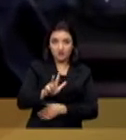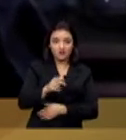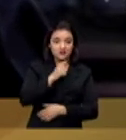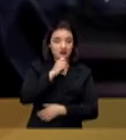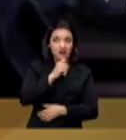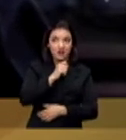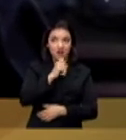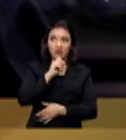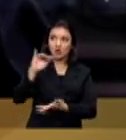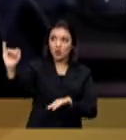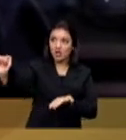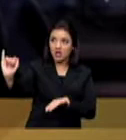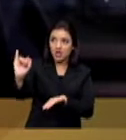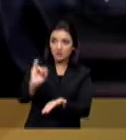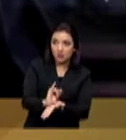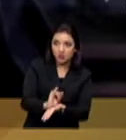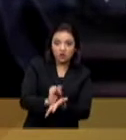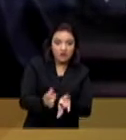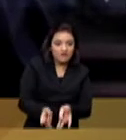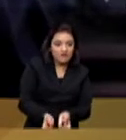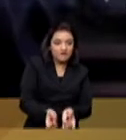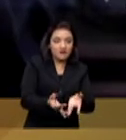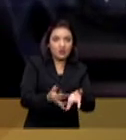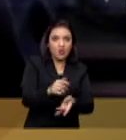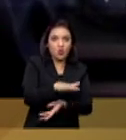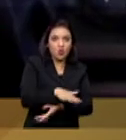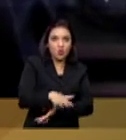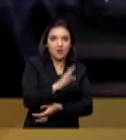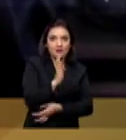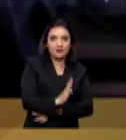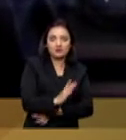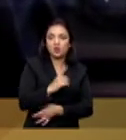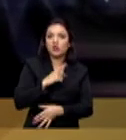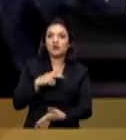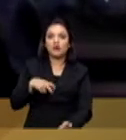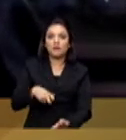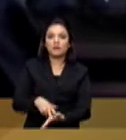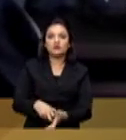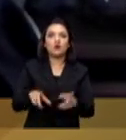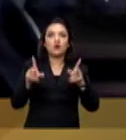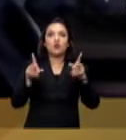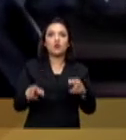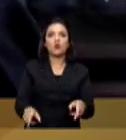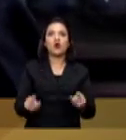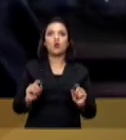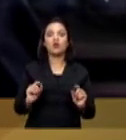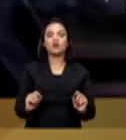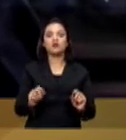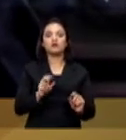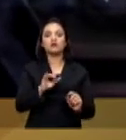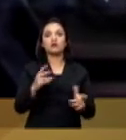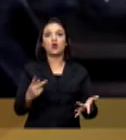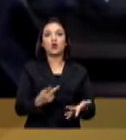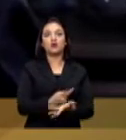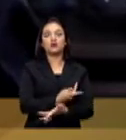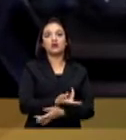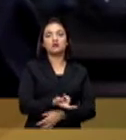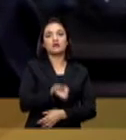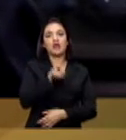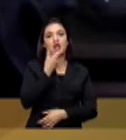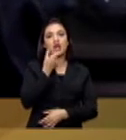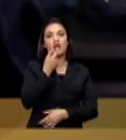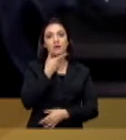Anvisa é punida com as mesmas penas da falsificação ou